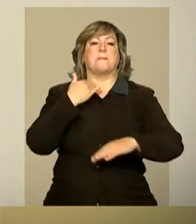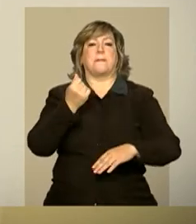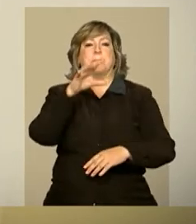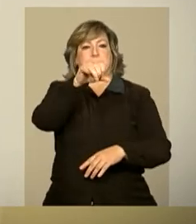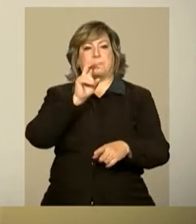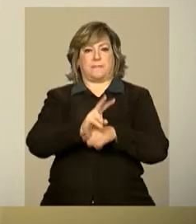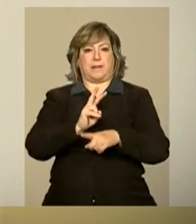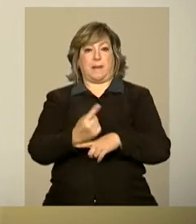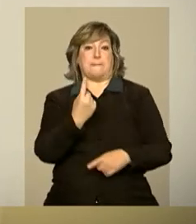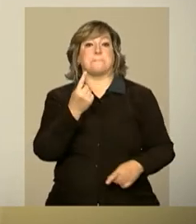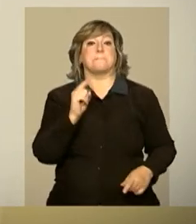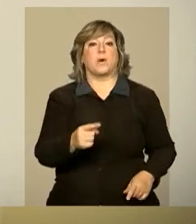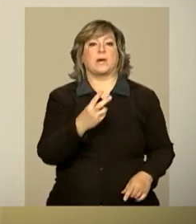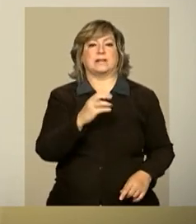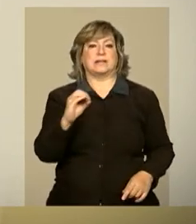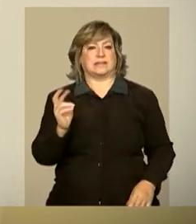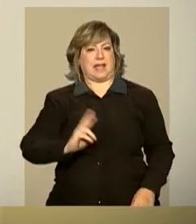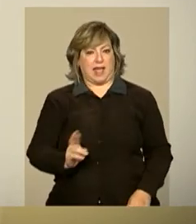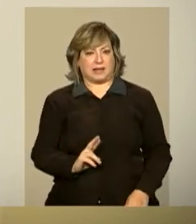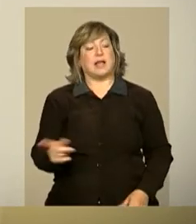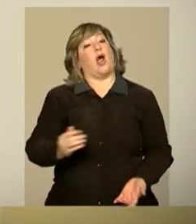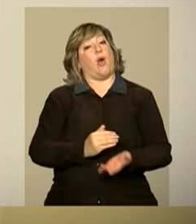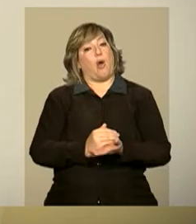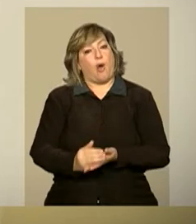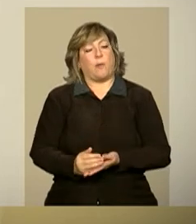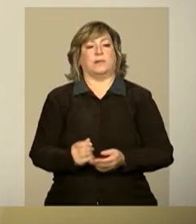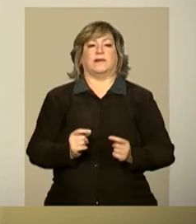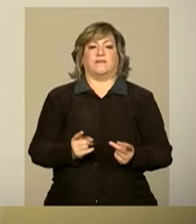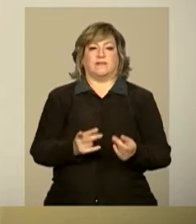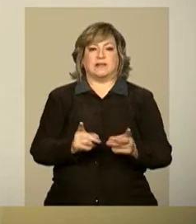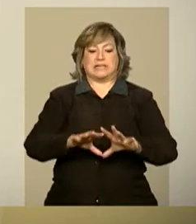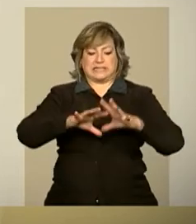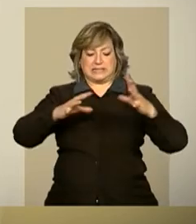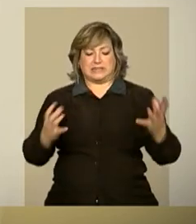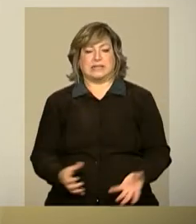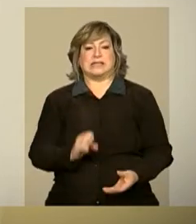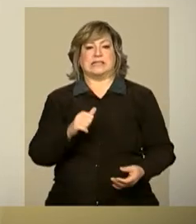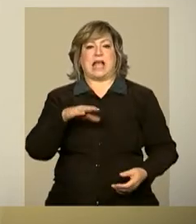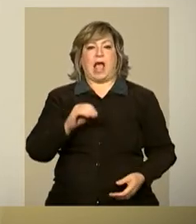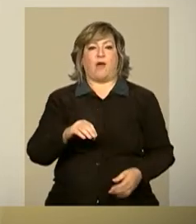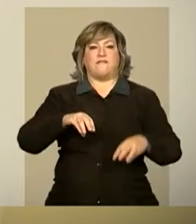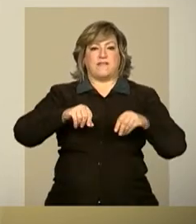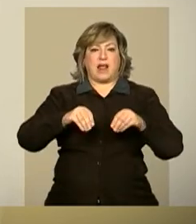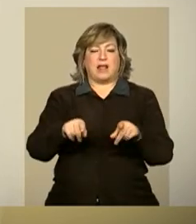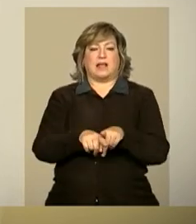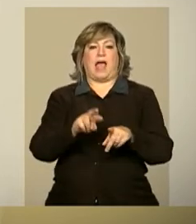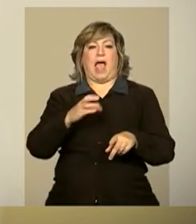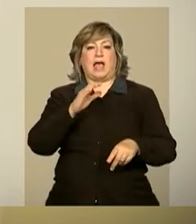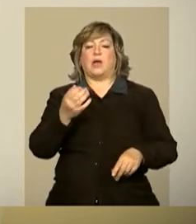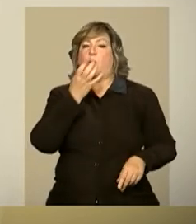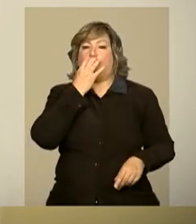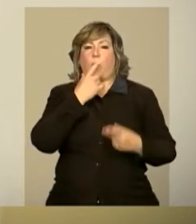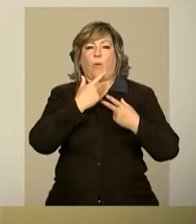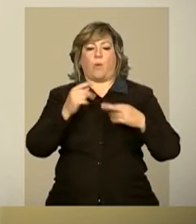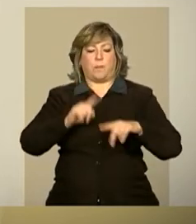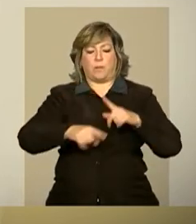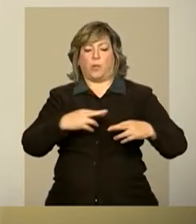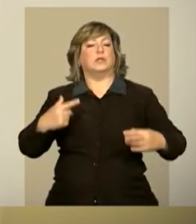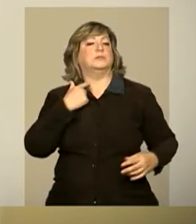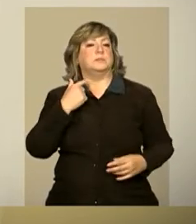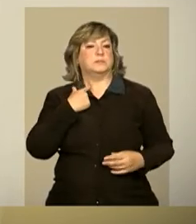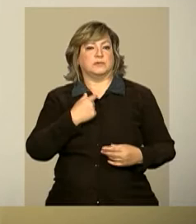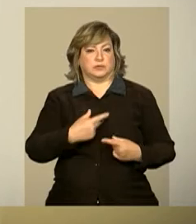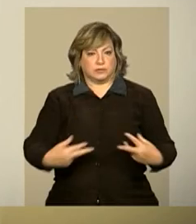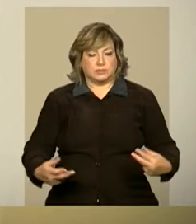emprestado r$ 1300 e começou a vender sacos de farelo ração para cachorro e acessórios para animais